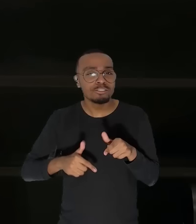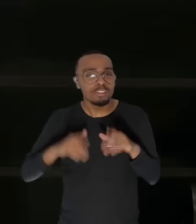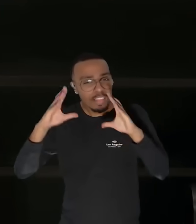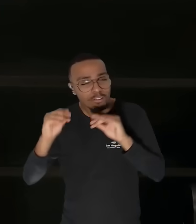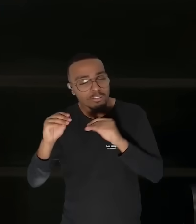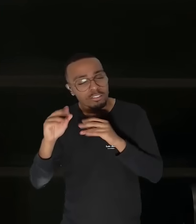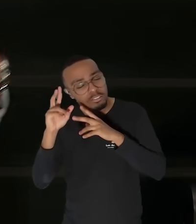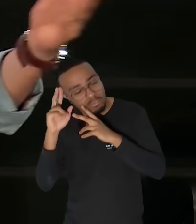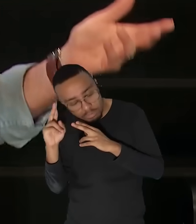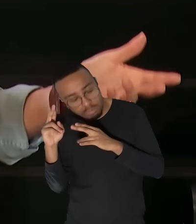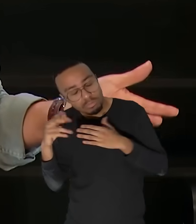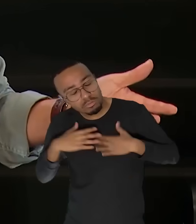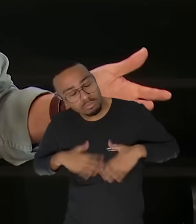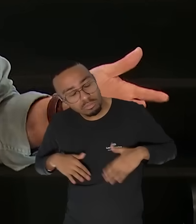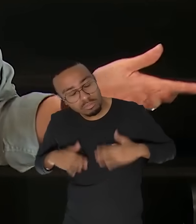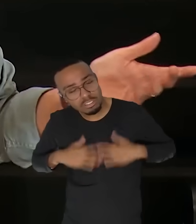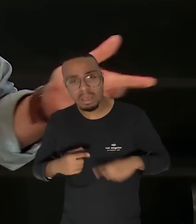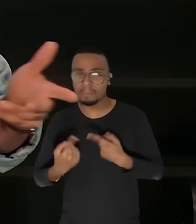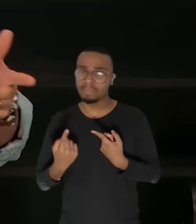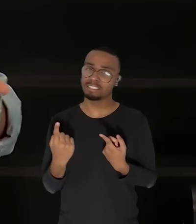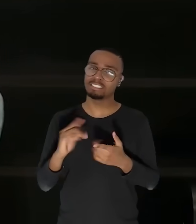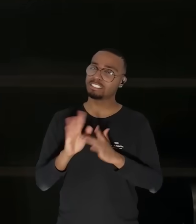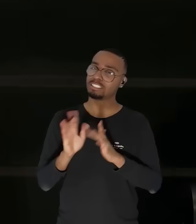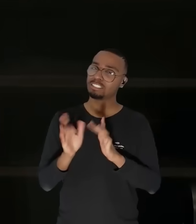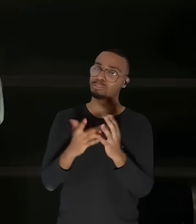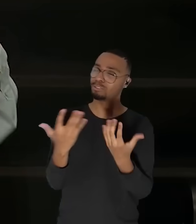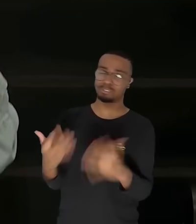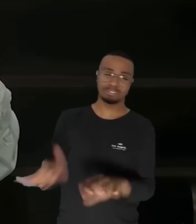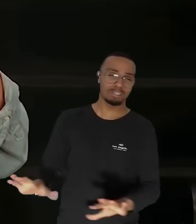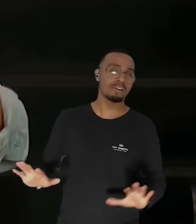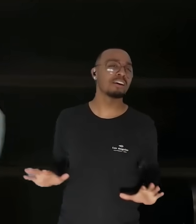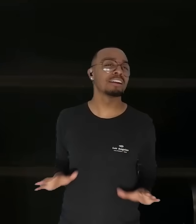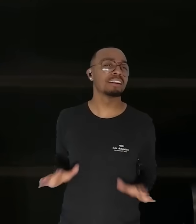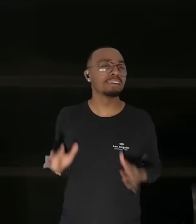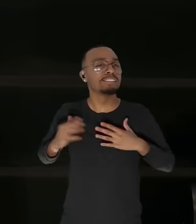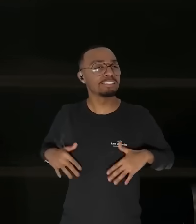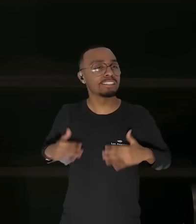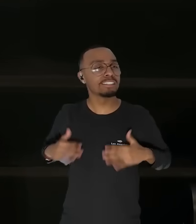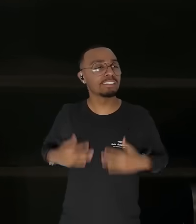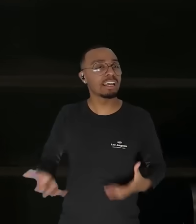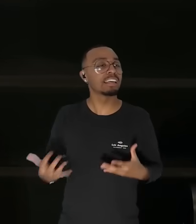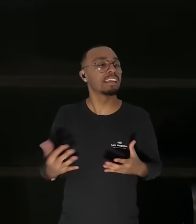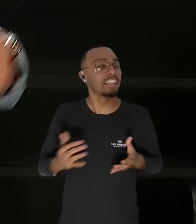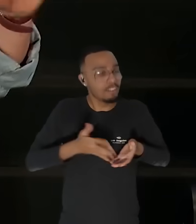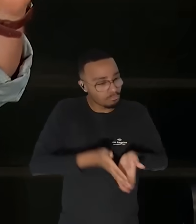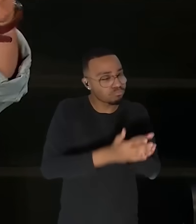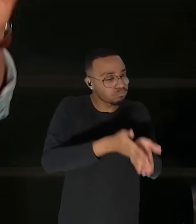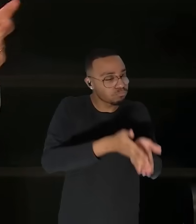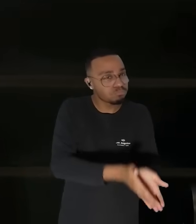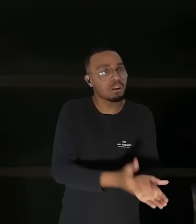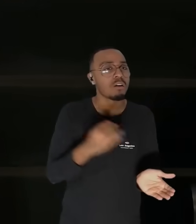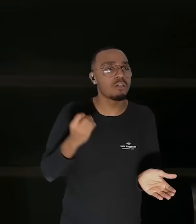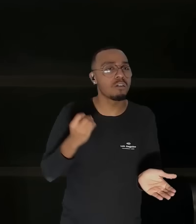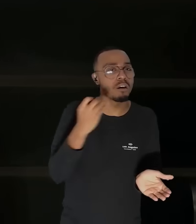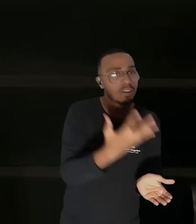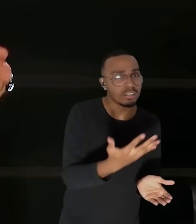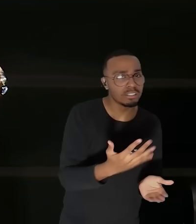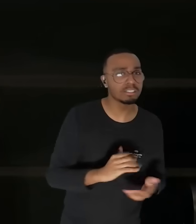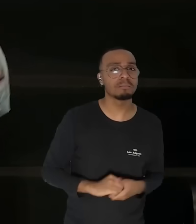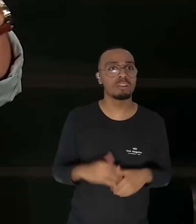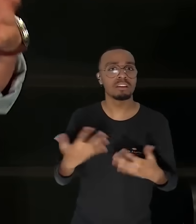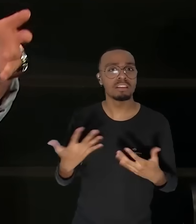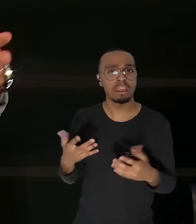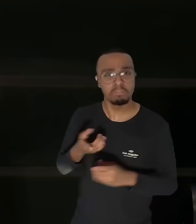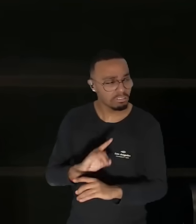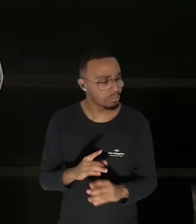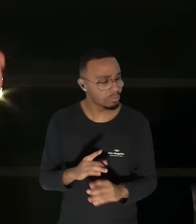Tem uma cidade chamada Gadara, que mais para frente você vai entender que havia um endemoniado lá. E aí ninguém entende nada, está todo mundo